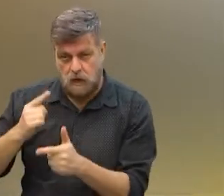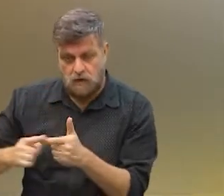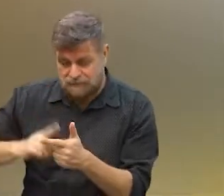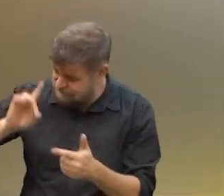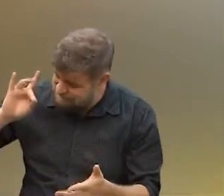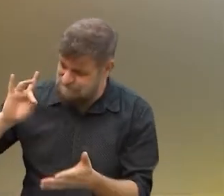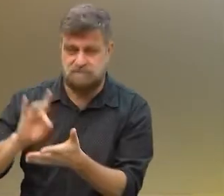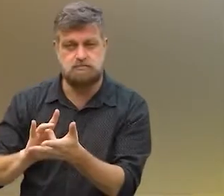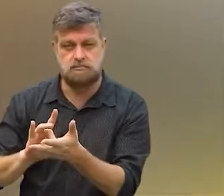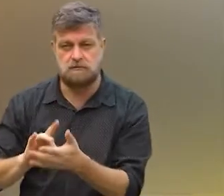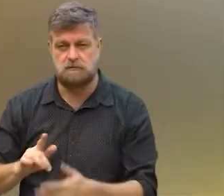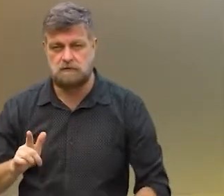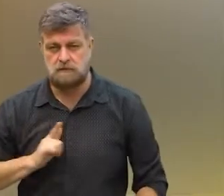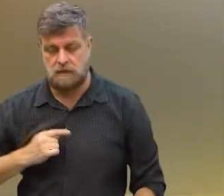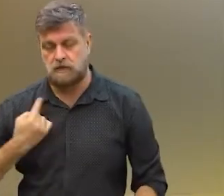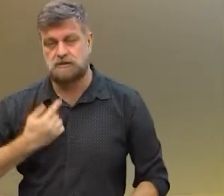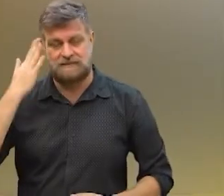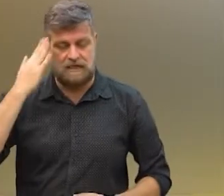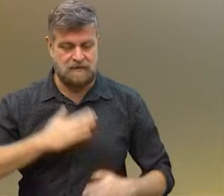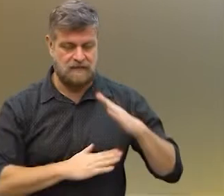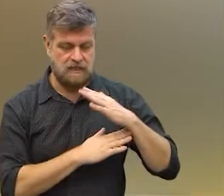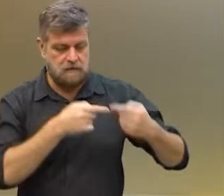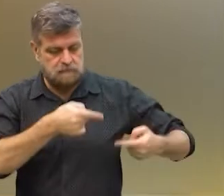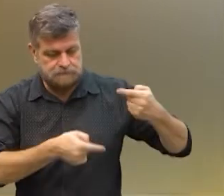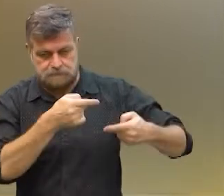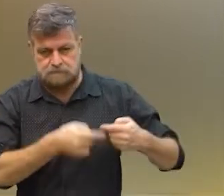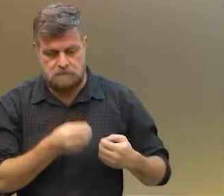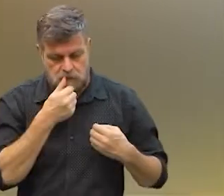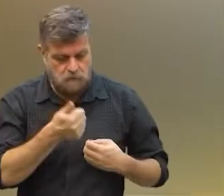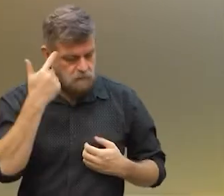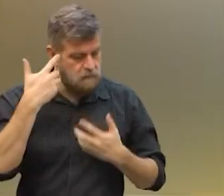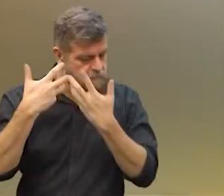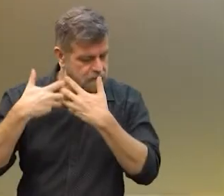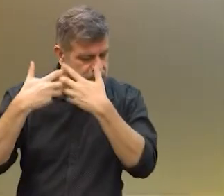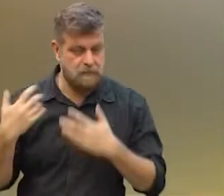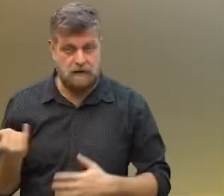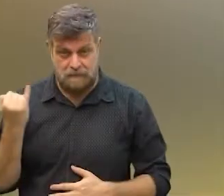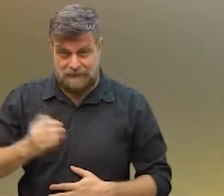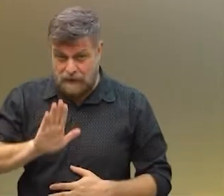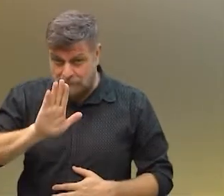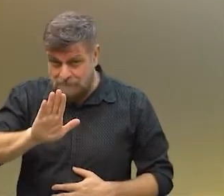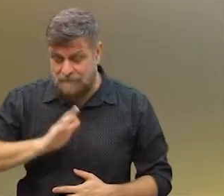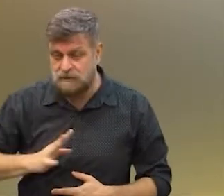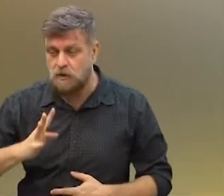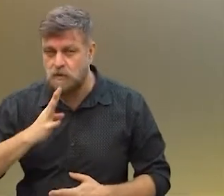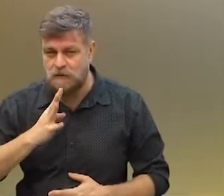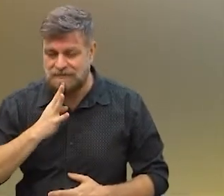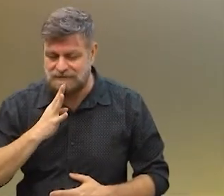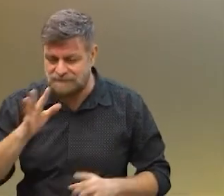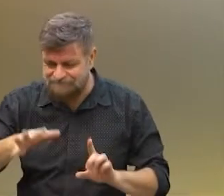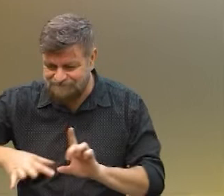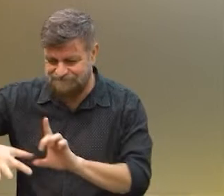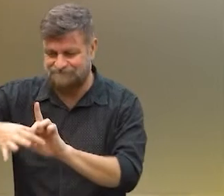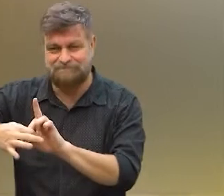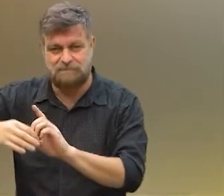reais aparecem, né? Evidente que o debate aqui na Câmara é sempre uma reflexão importante, mas conhecer, se deparar com a